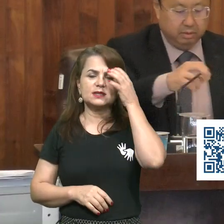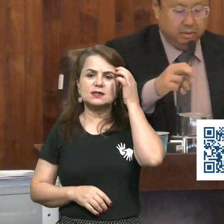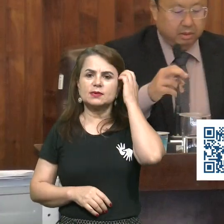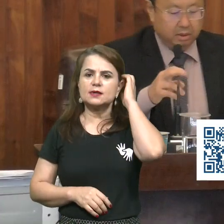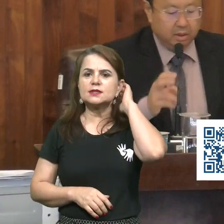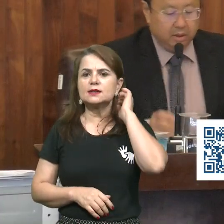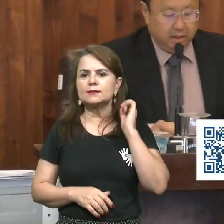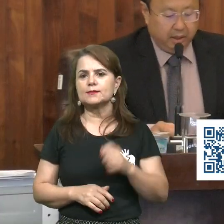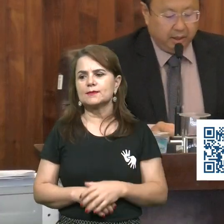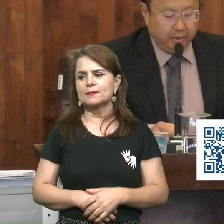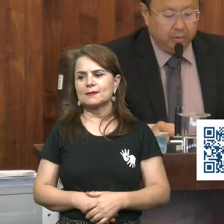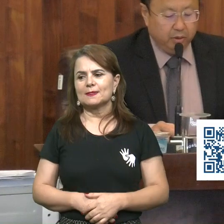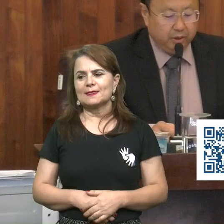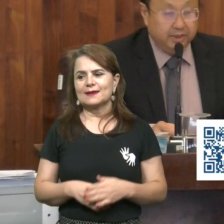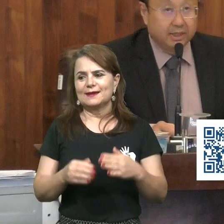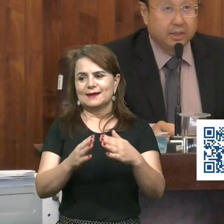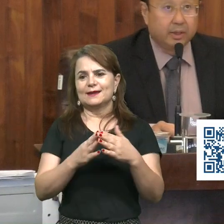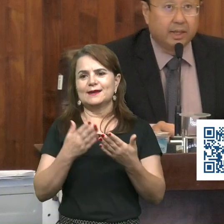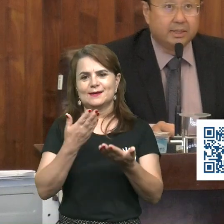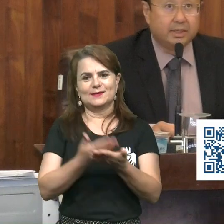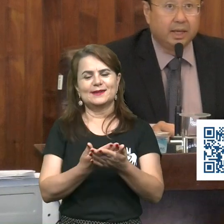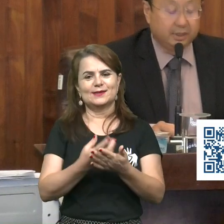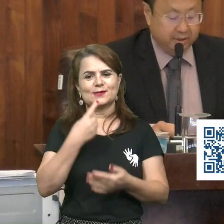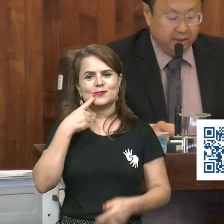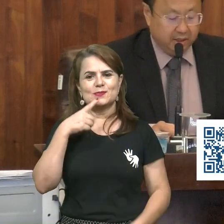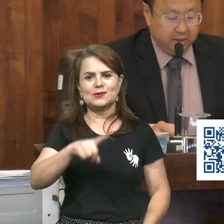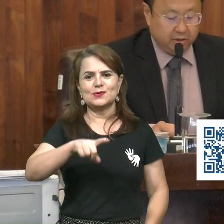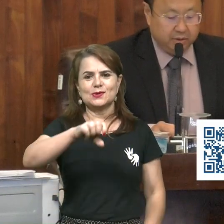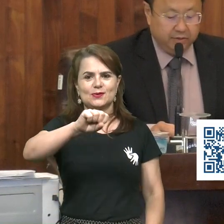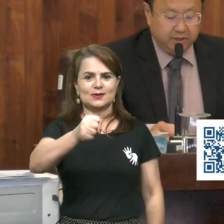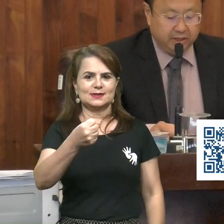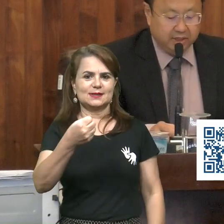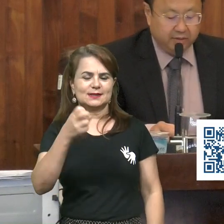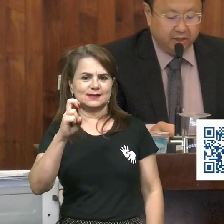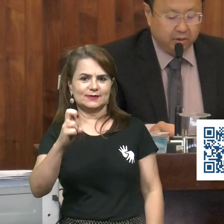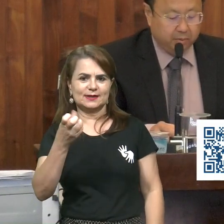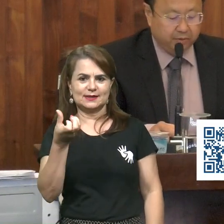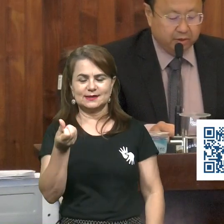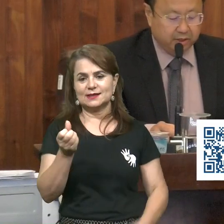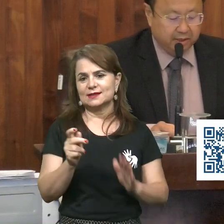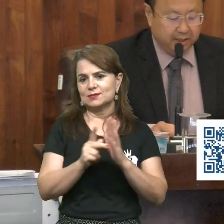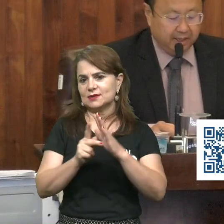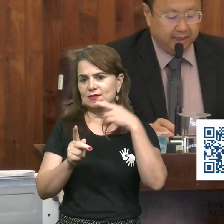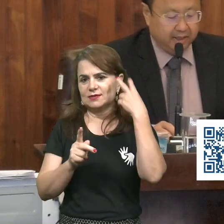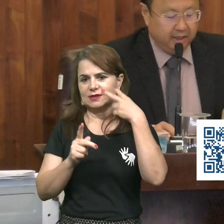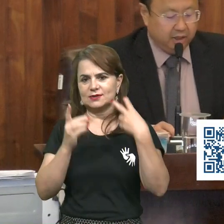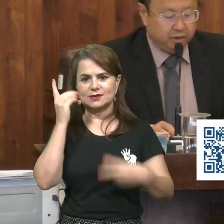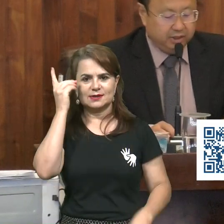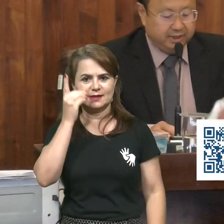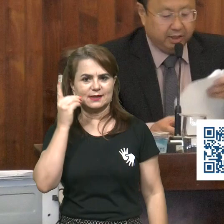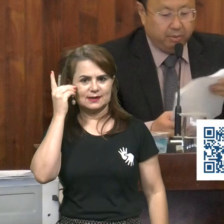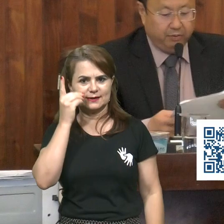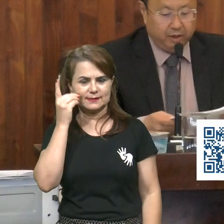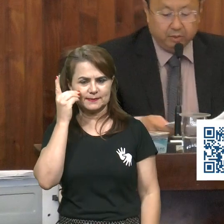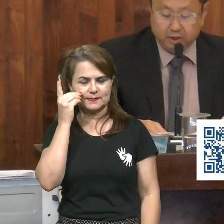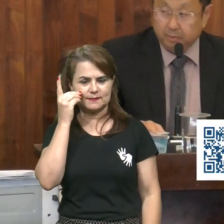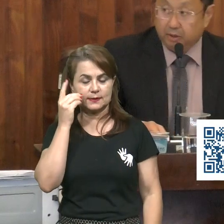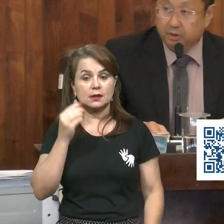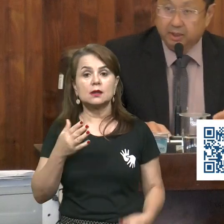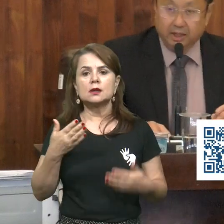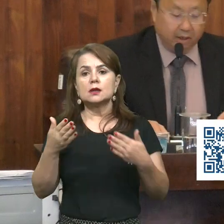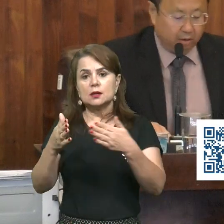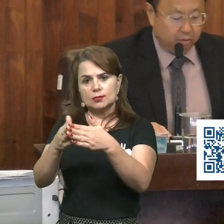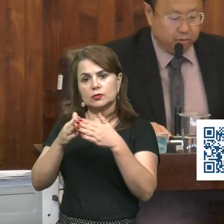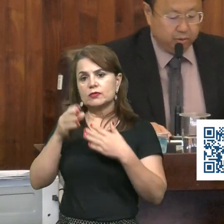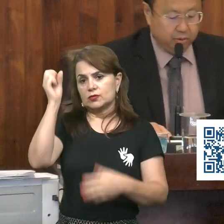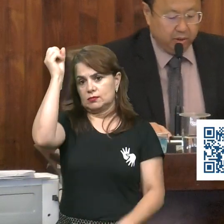Não. Requerimento 1856... 2023, a vereadora professora Daniela, solicitando ao prefeito municipal,